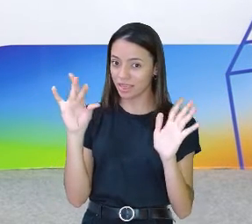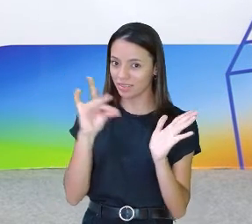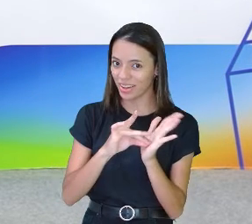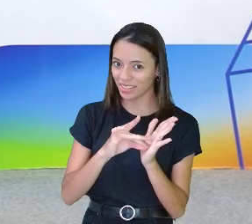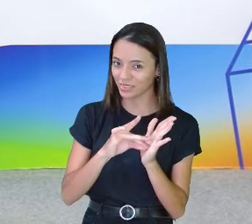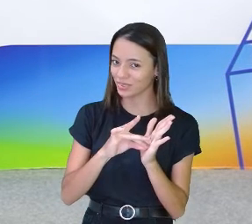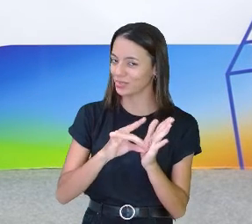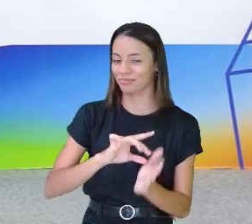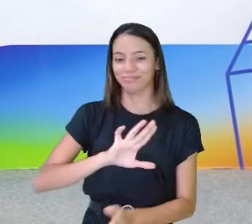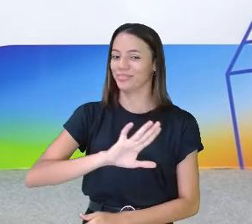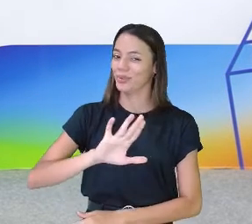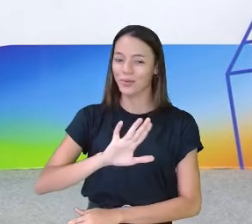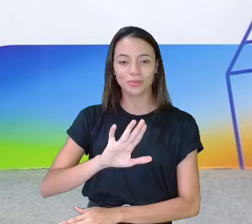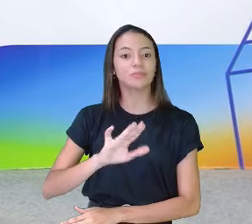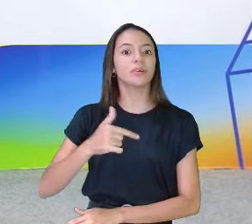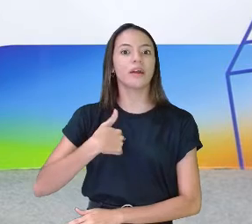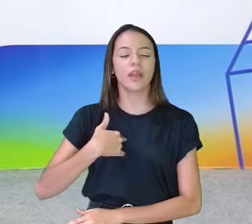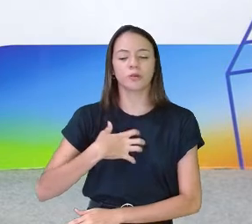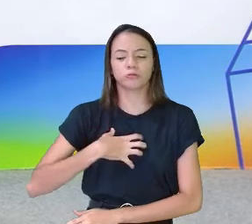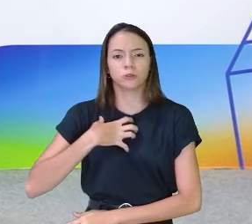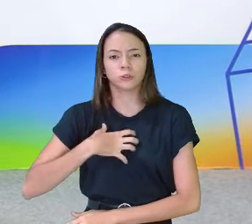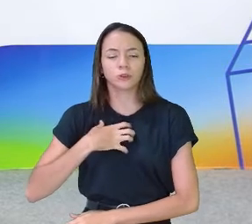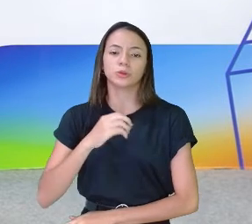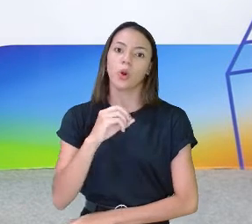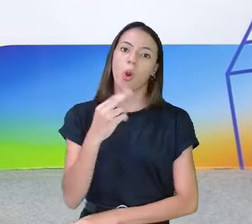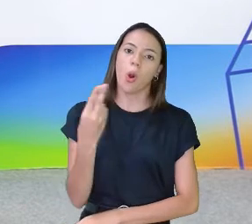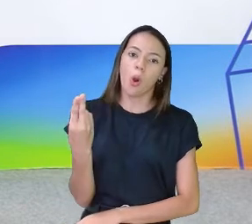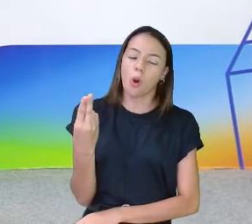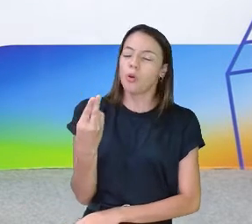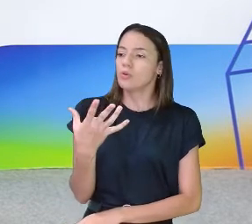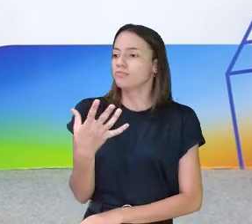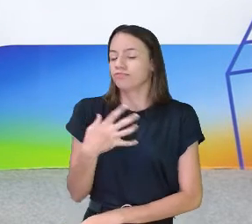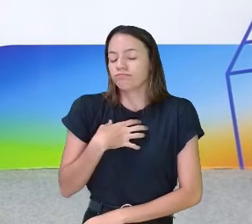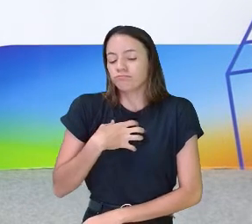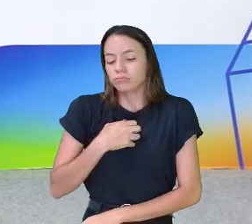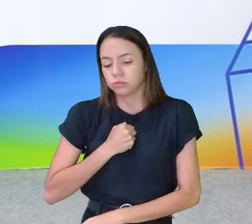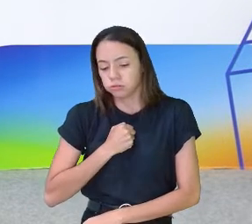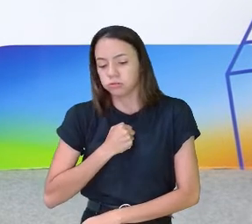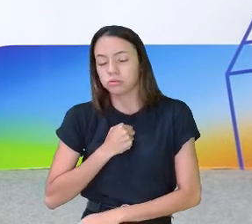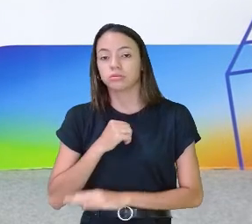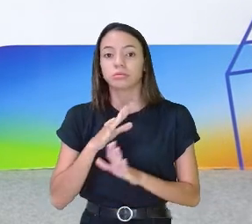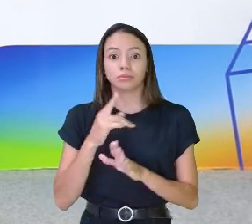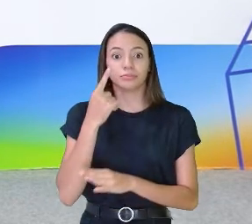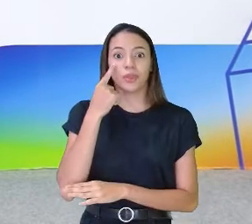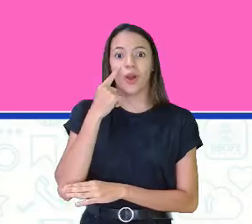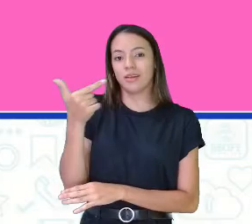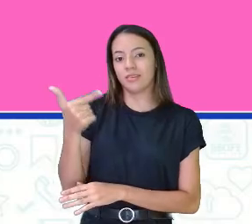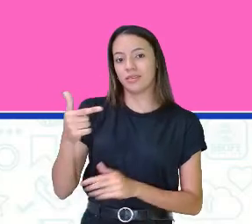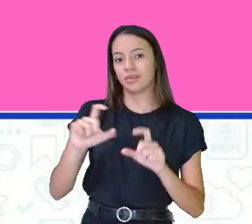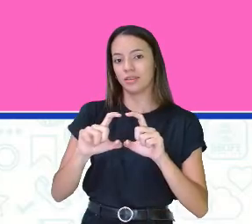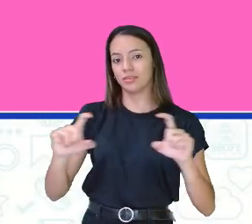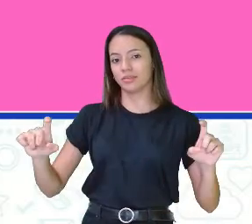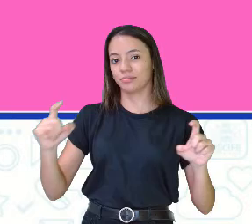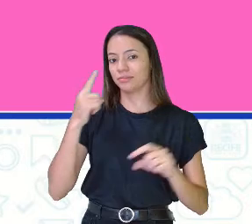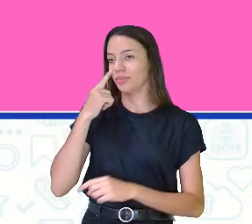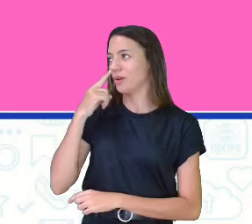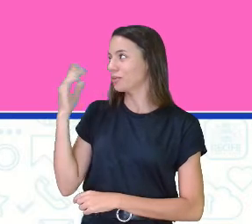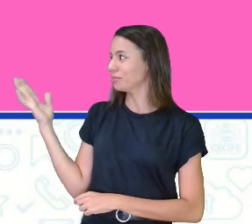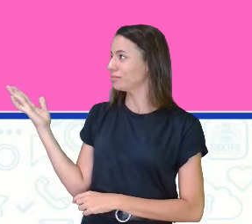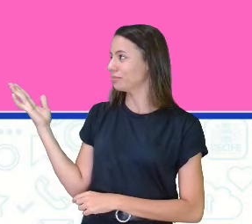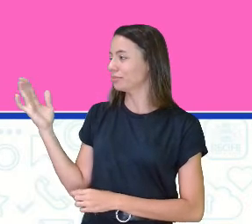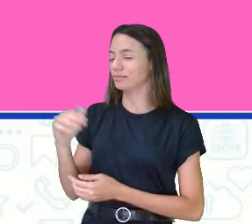Ou você está com raiva, ou você está chateado. Mas feliz você não está. Ou, tão bonzinho esse menino, eu acho